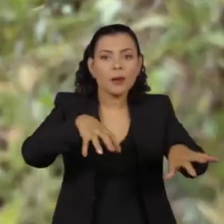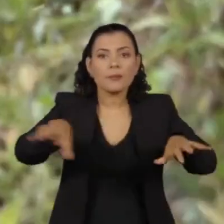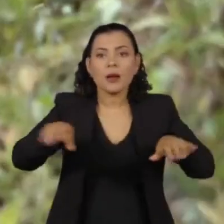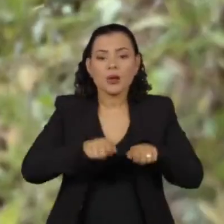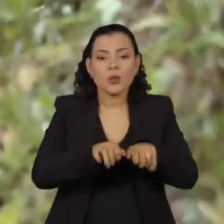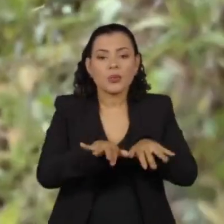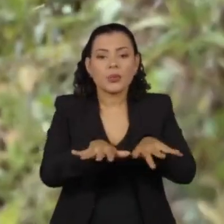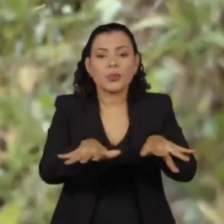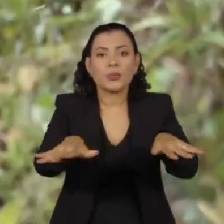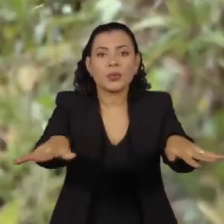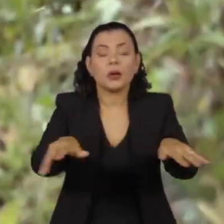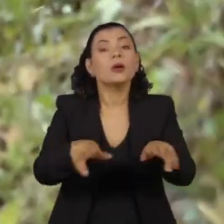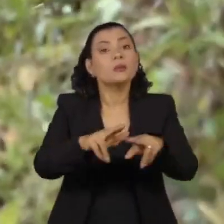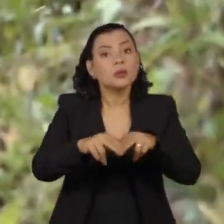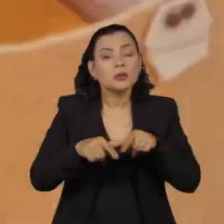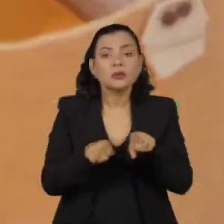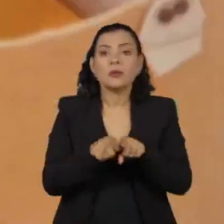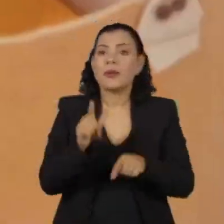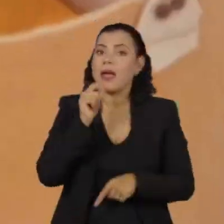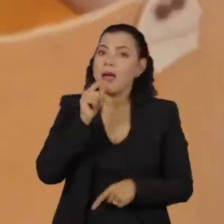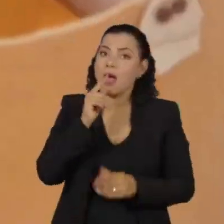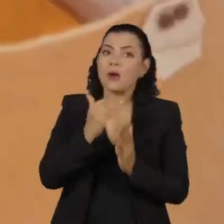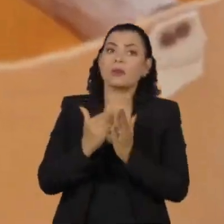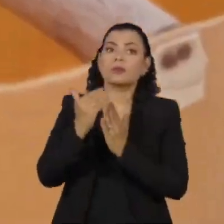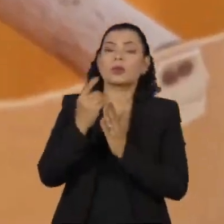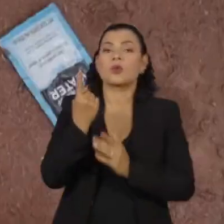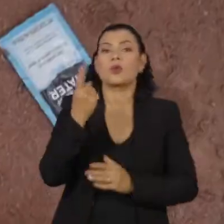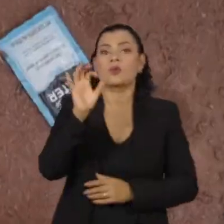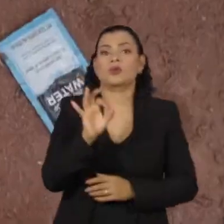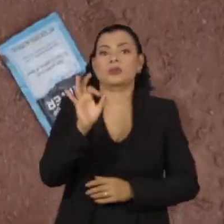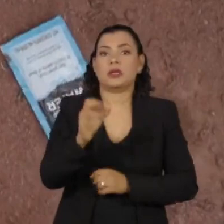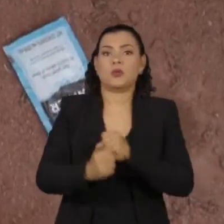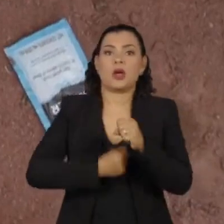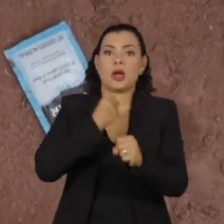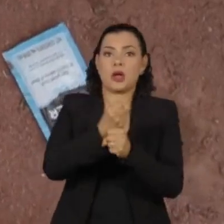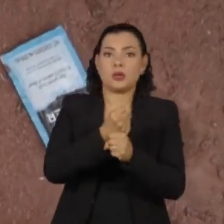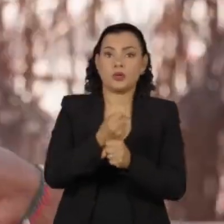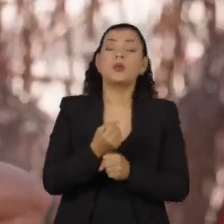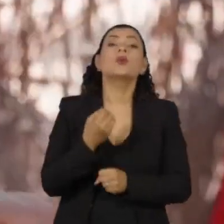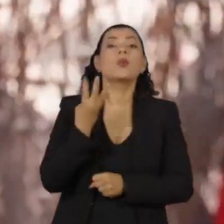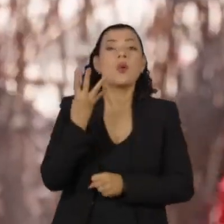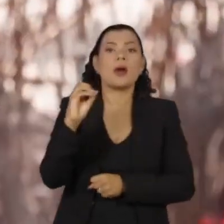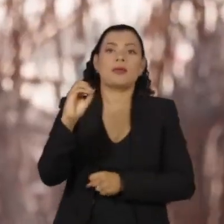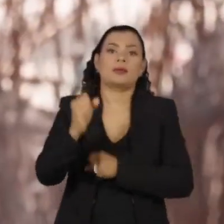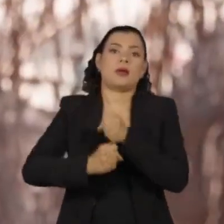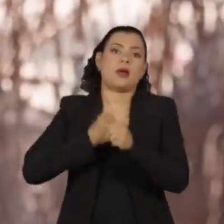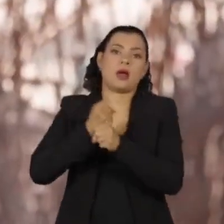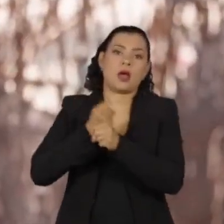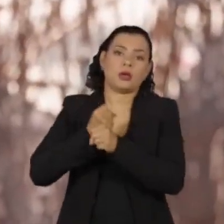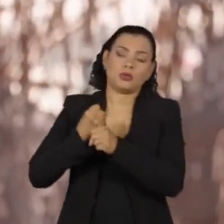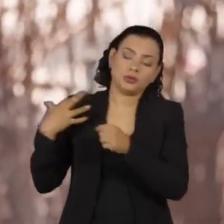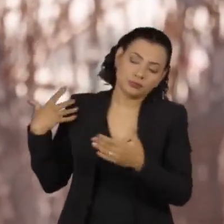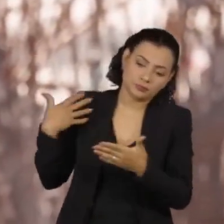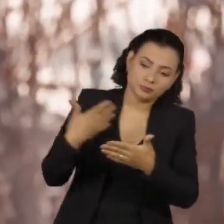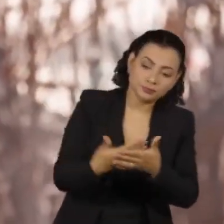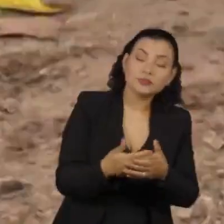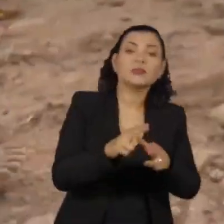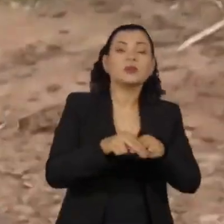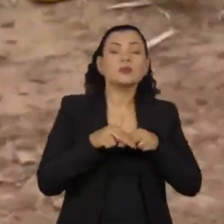estudos mostram que o consumo de água aumentou 1% ao ano nas últimas quatro décadas E que esse crescimento